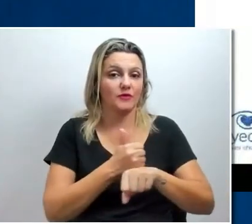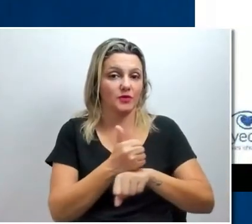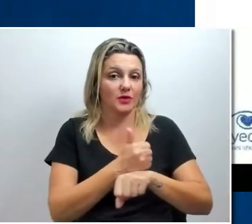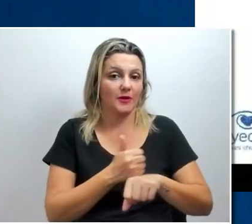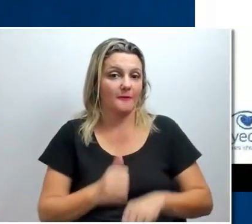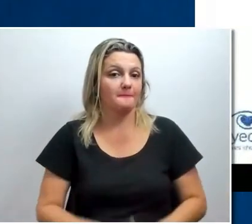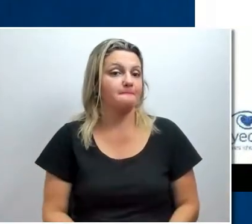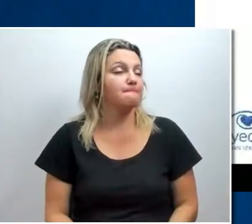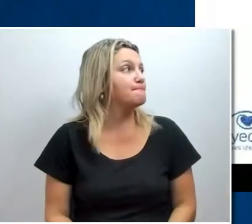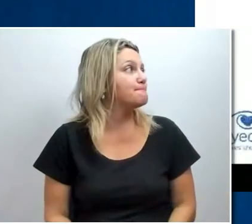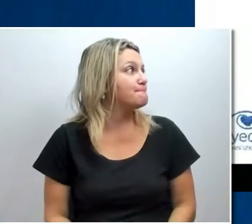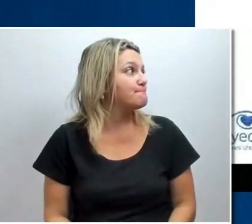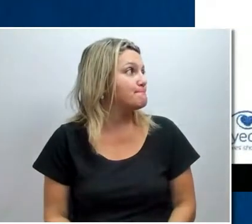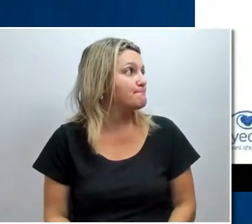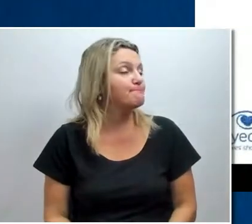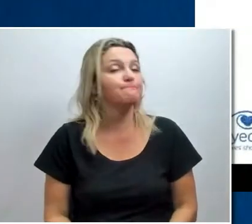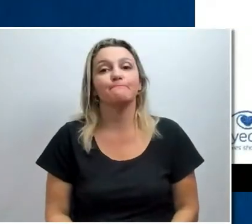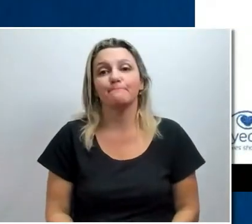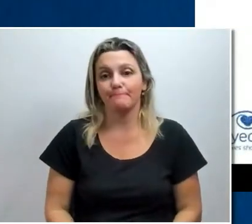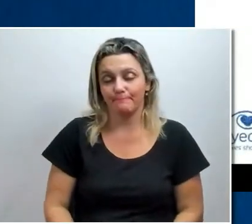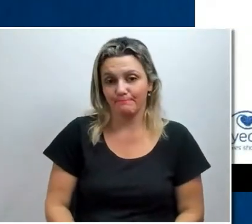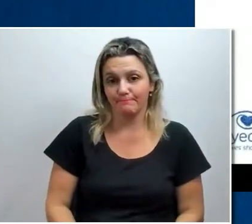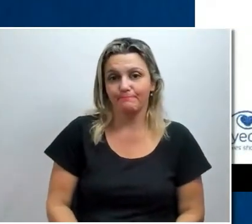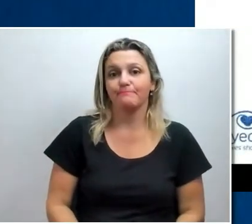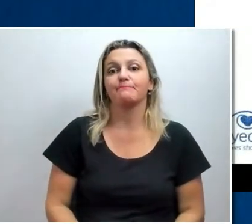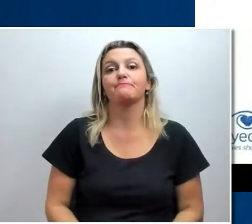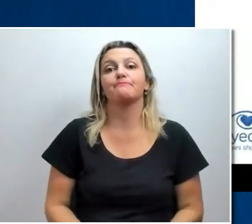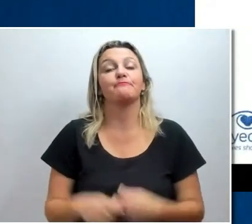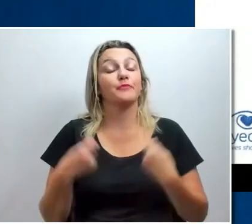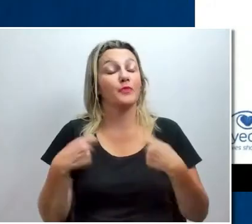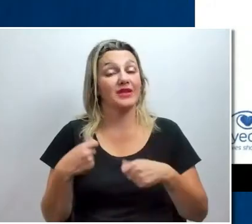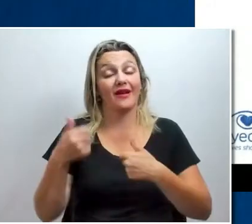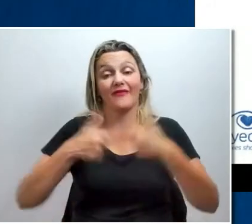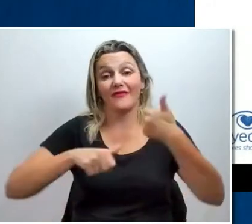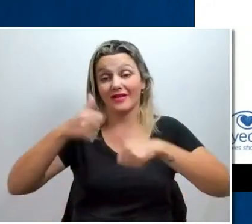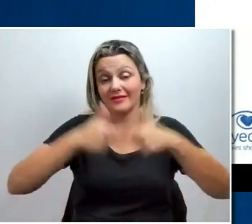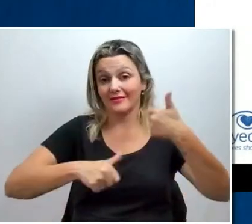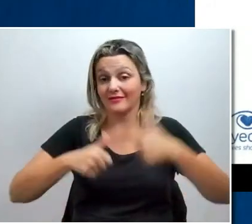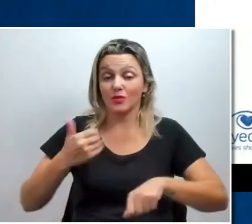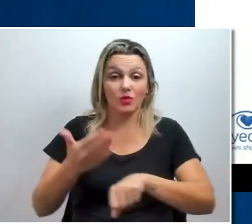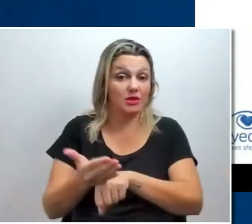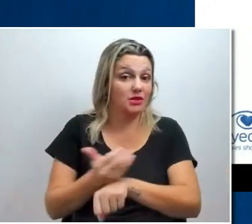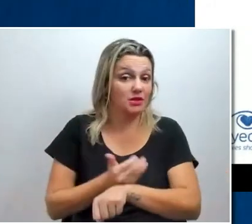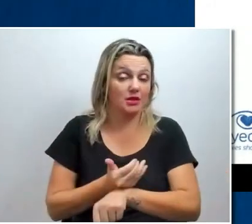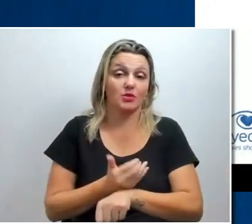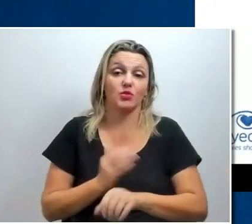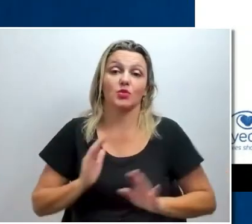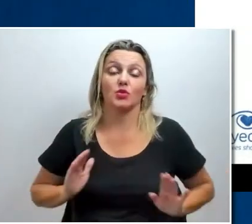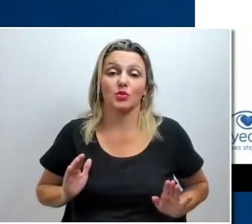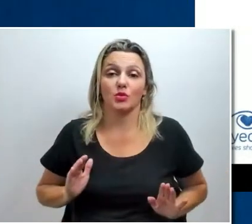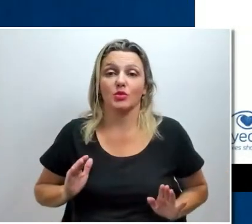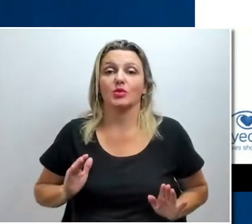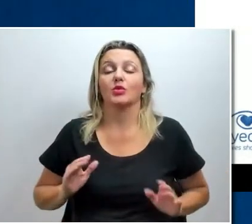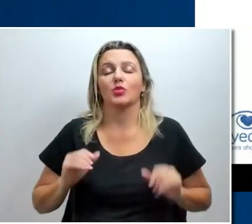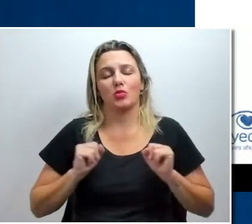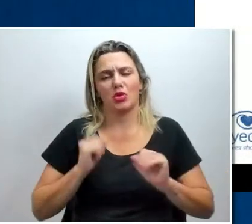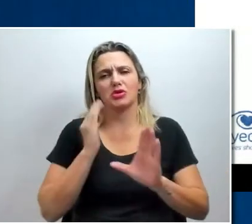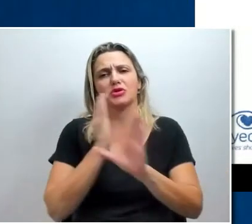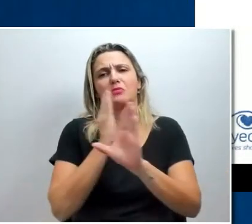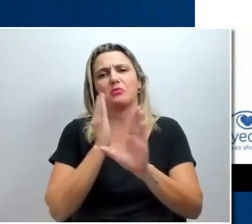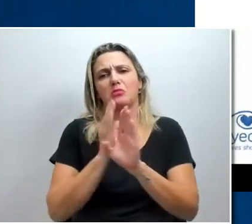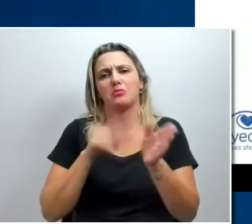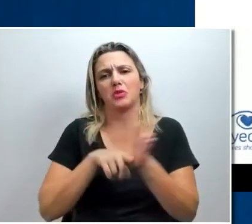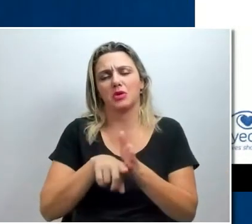Então, as intervenções devem ser iniciadas o mais cedo possível, né? Hoje em dia a gente sabe que pode se diagnosticar a transtorno do espectro do autismo